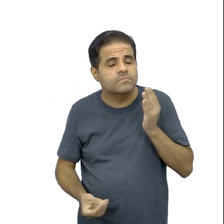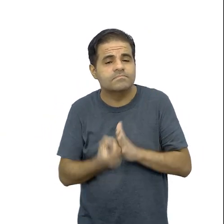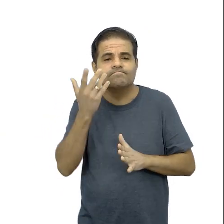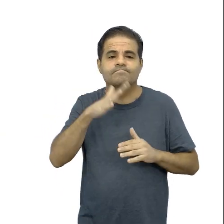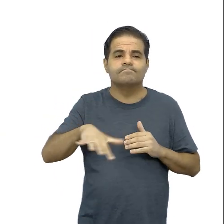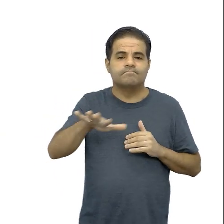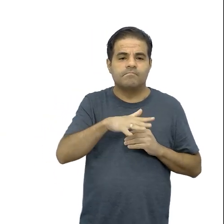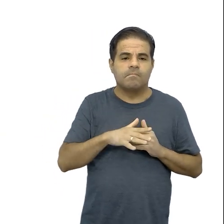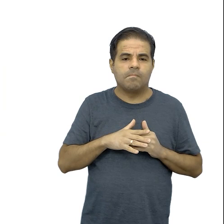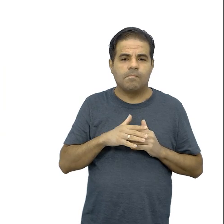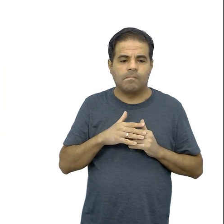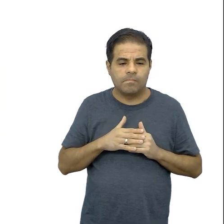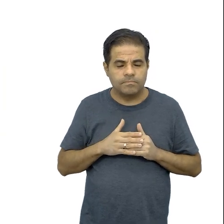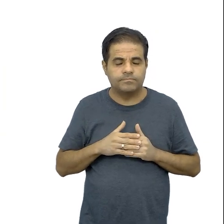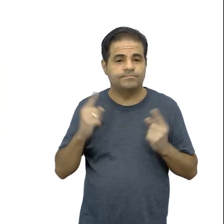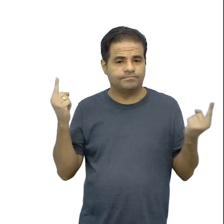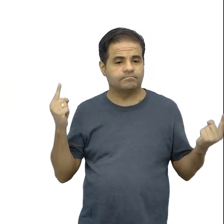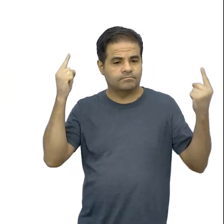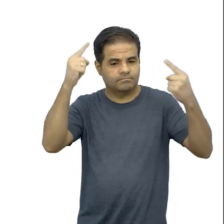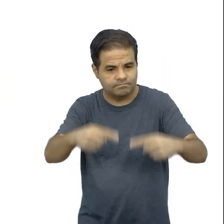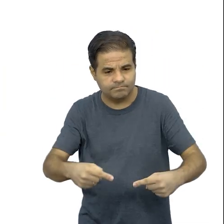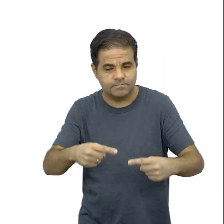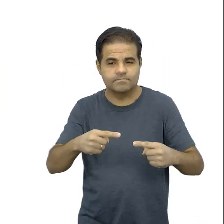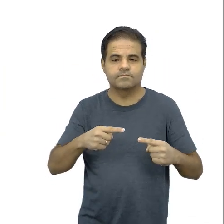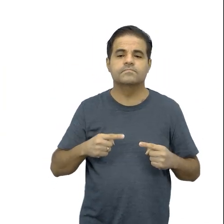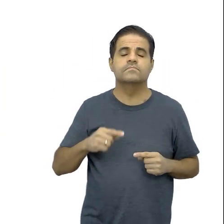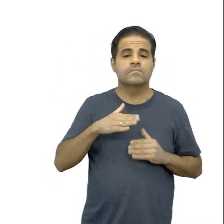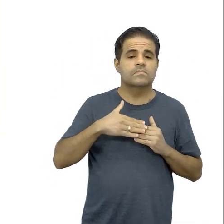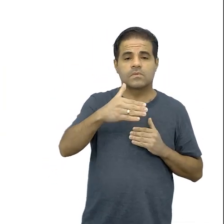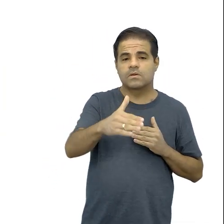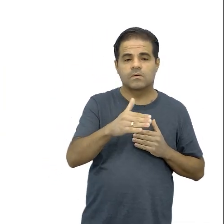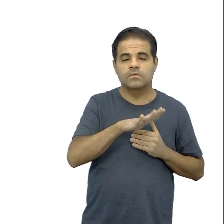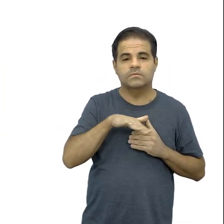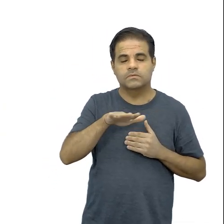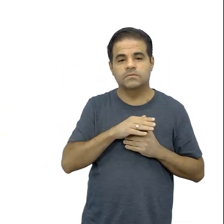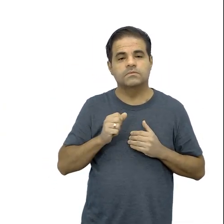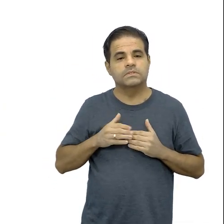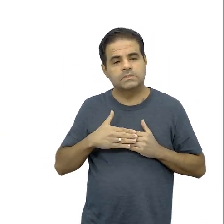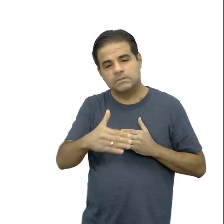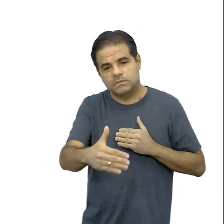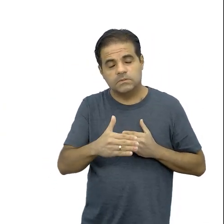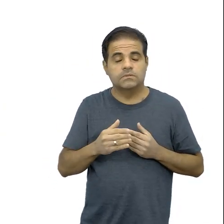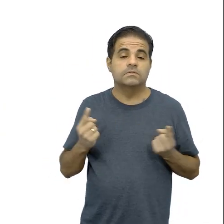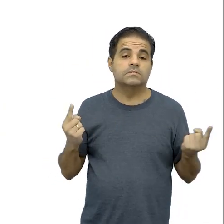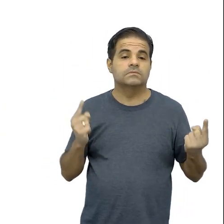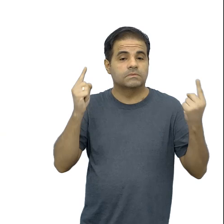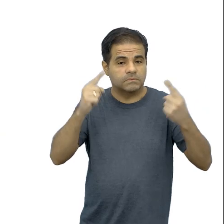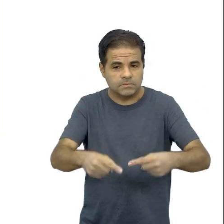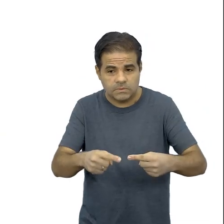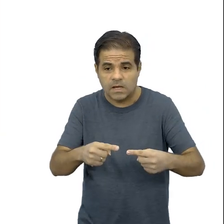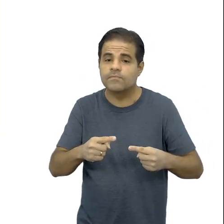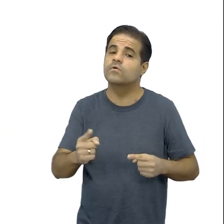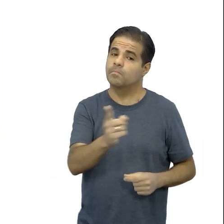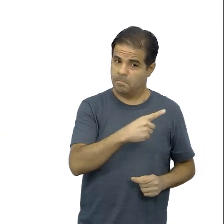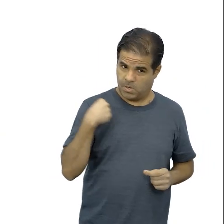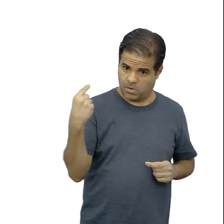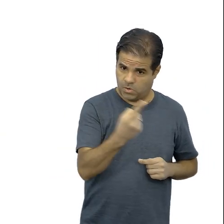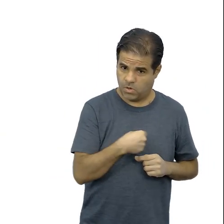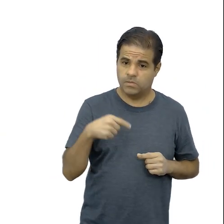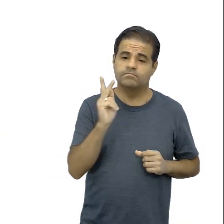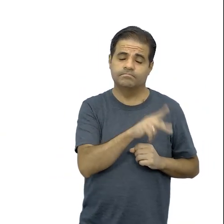gera uma série de desafios mesmo. E eu estou para te dizer mais, desafios para nós,